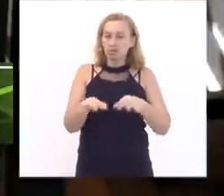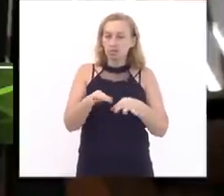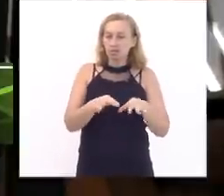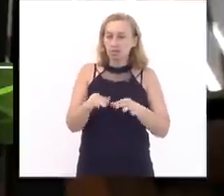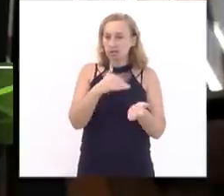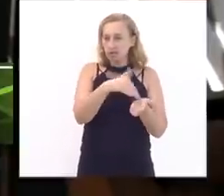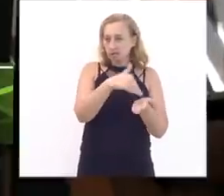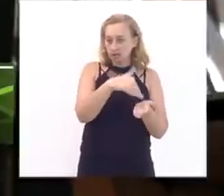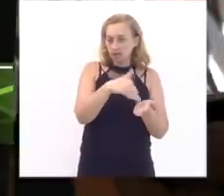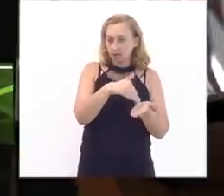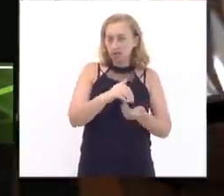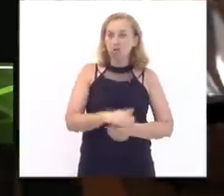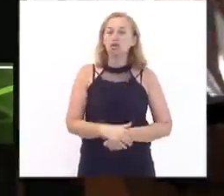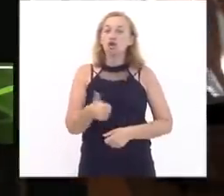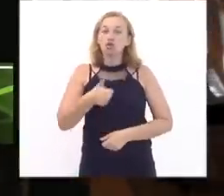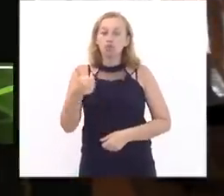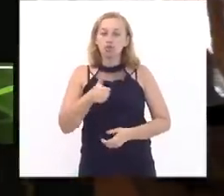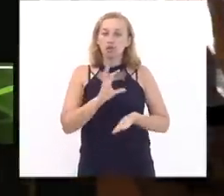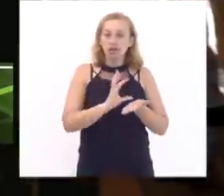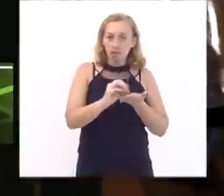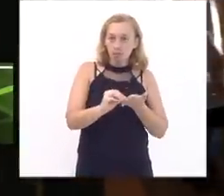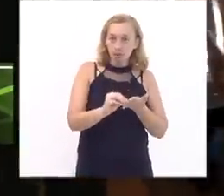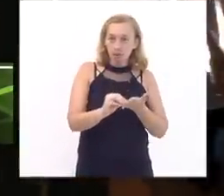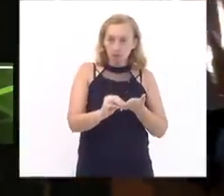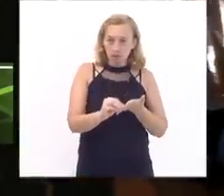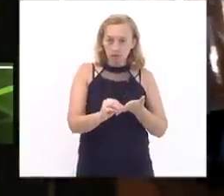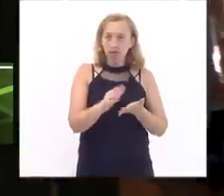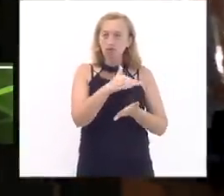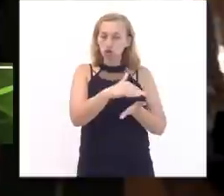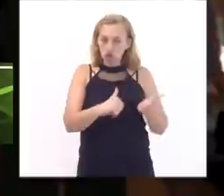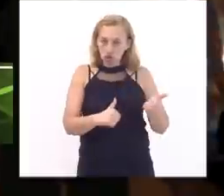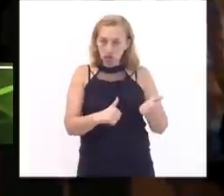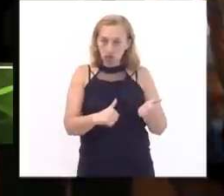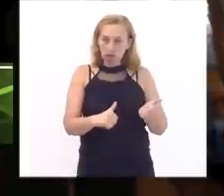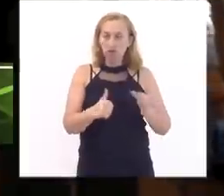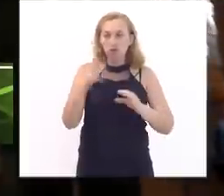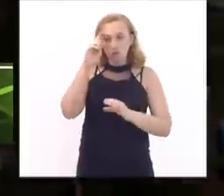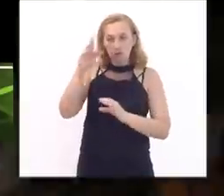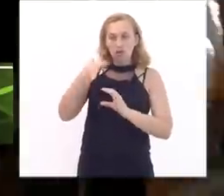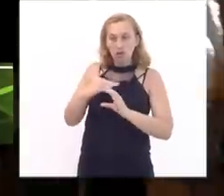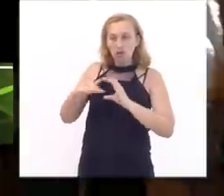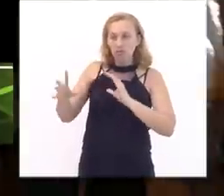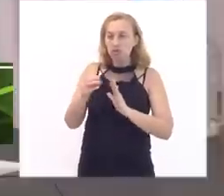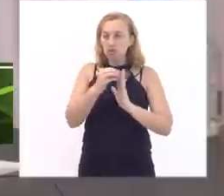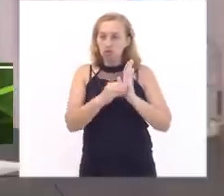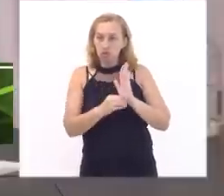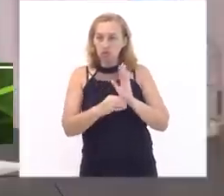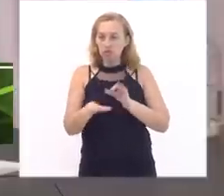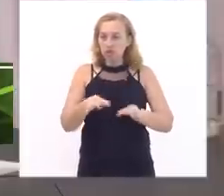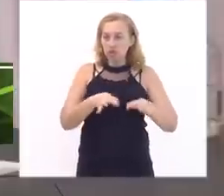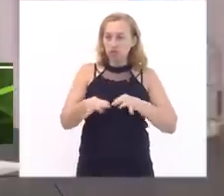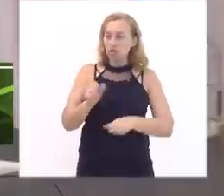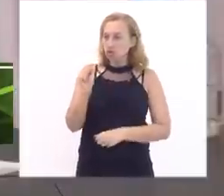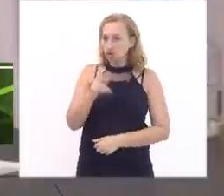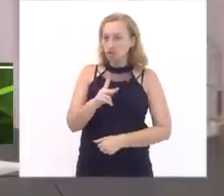Excelência que o primeiro da pauta fosse novamente retirado e o senhor encaminhasse o ofício ao planejamento. Ok.